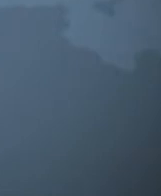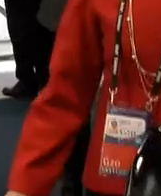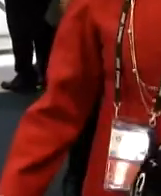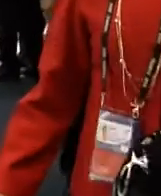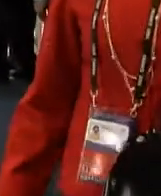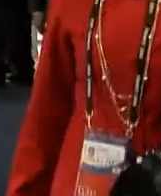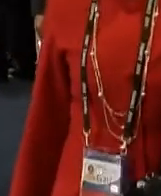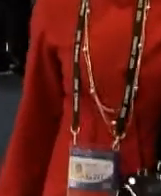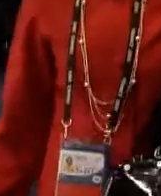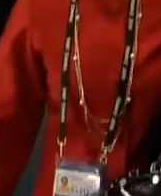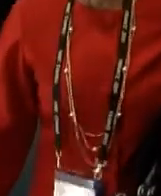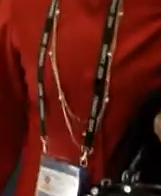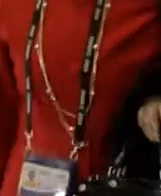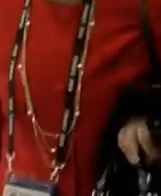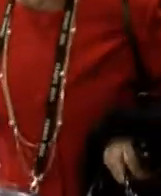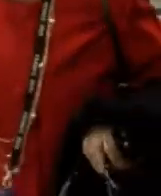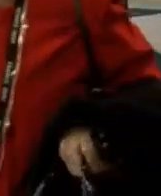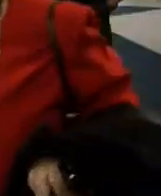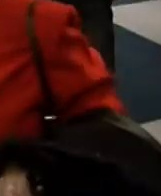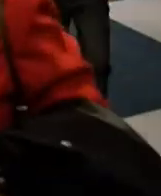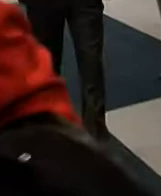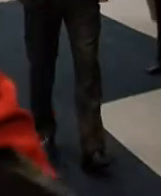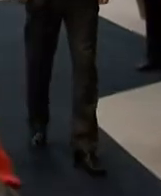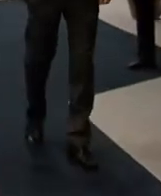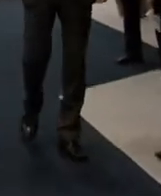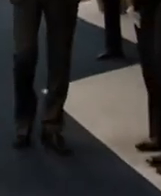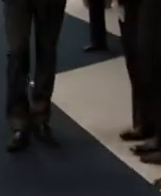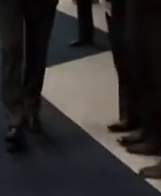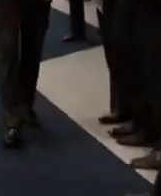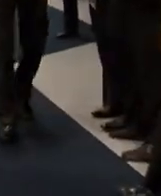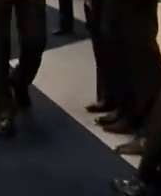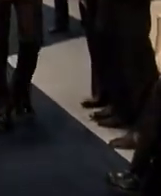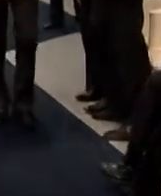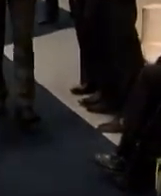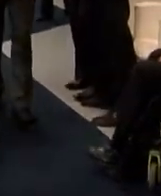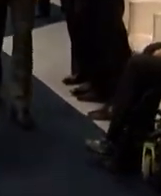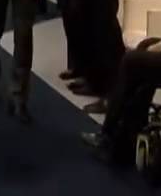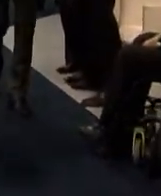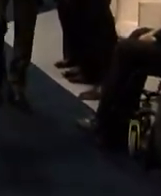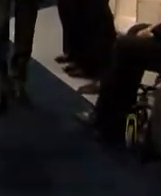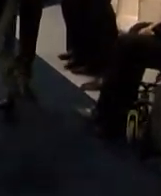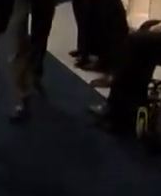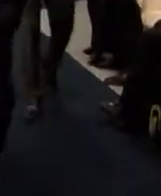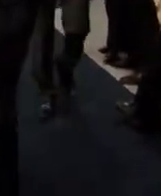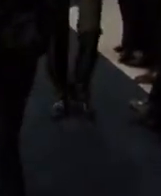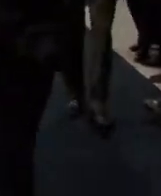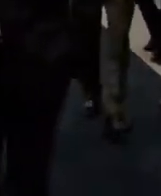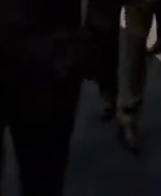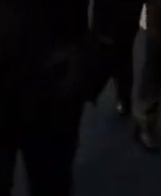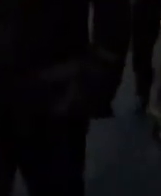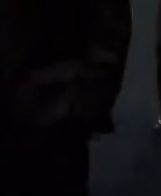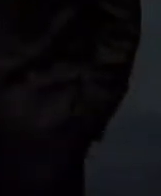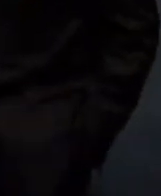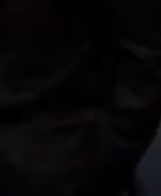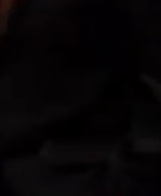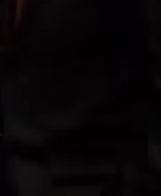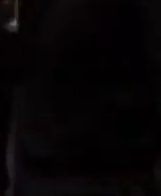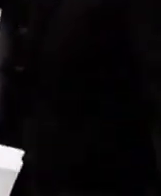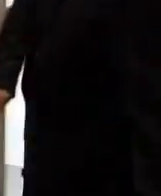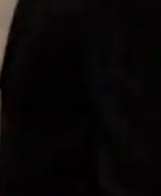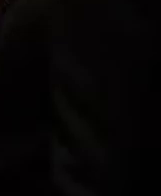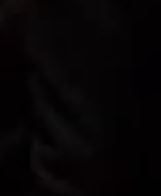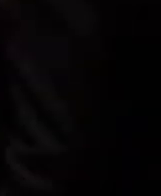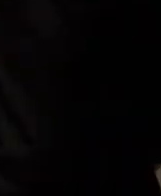mundial. Nesta sexta, no encerramento da reunião de cúpula do G20, a presidenta Dilma Rousseff realizou uma conferência